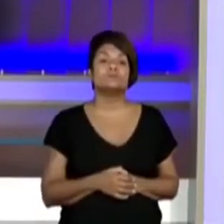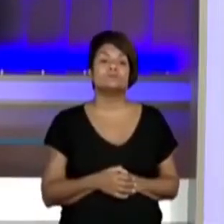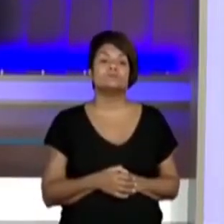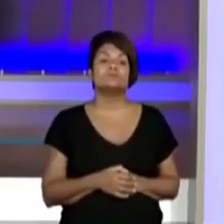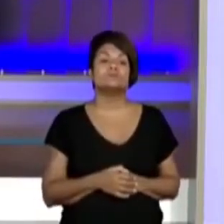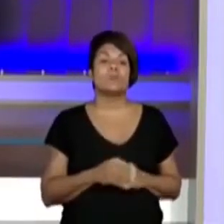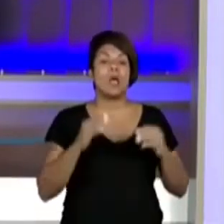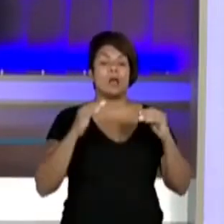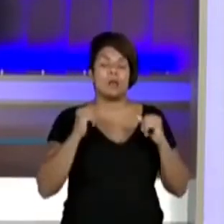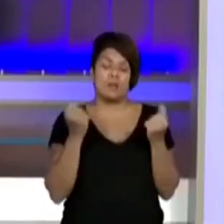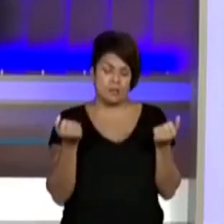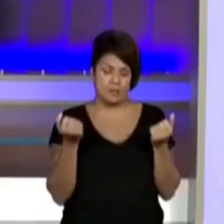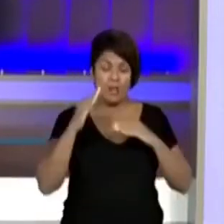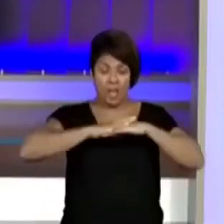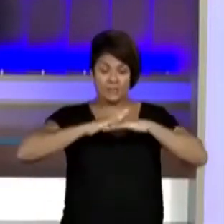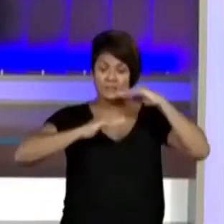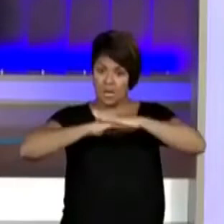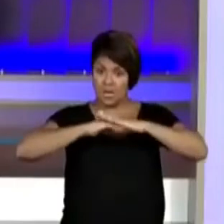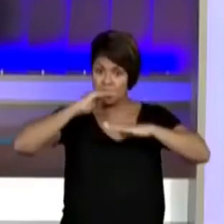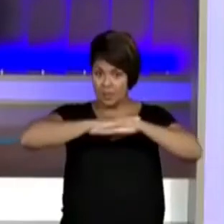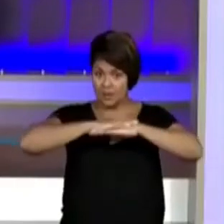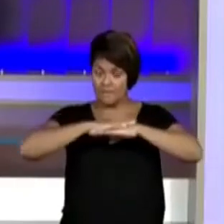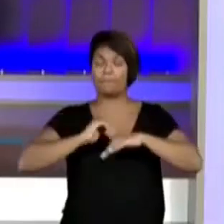arroz, feijão e carne,